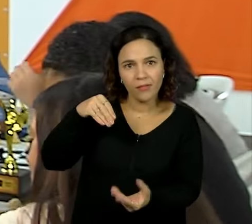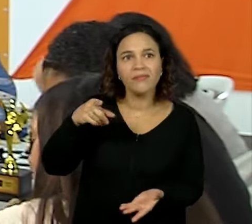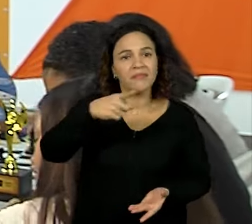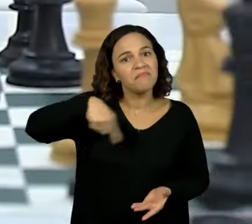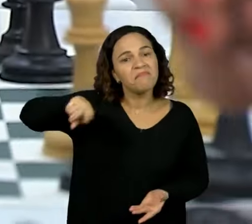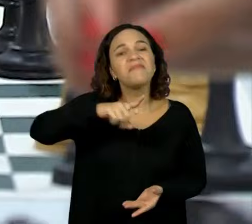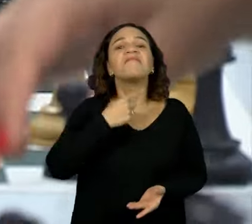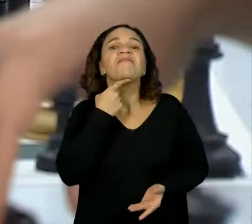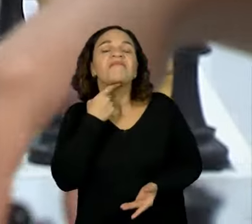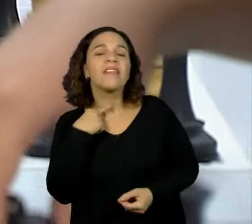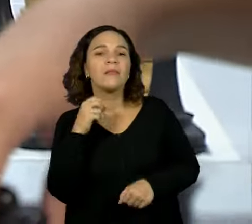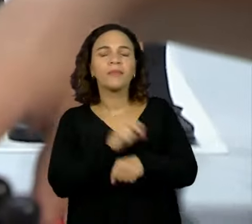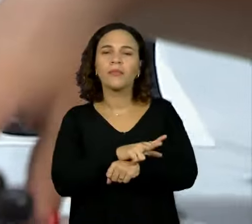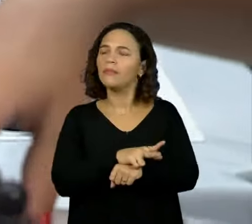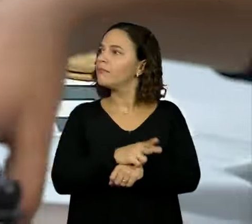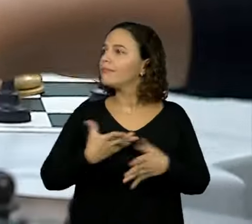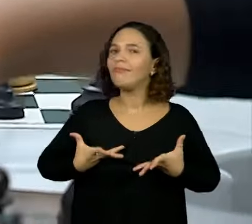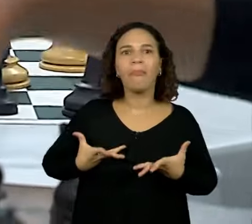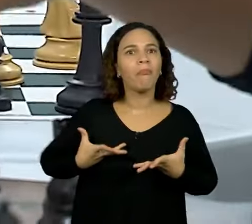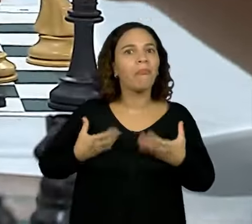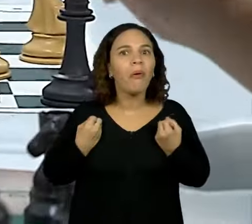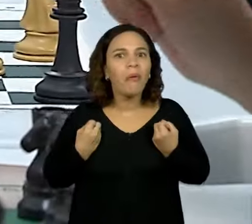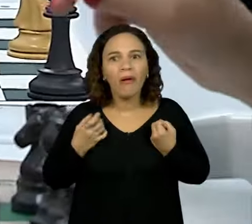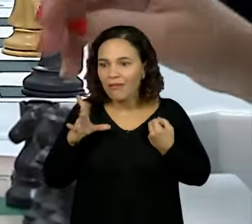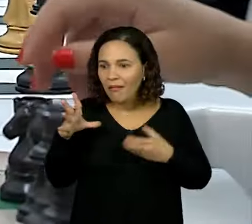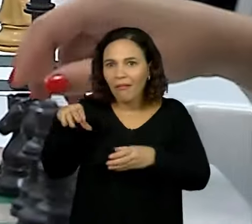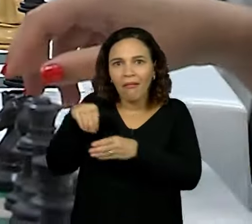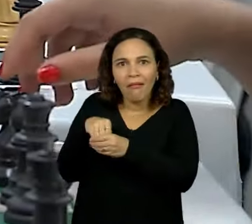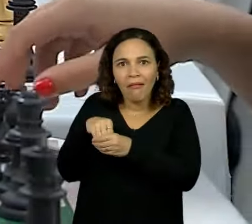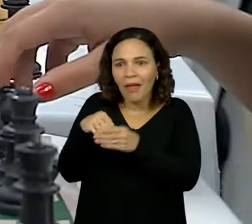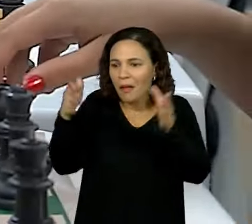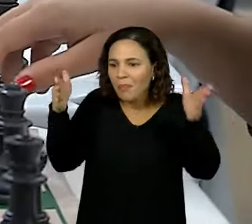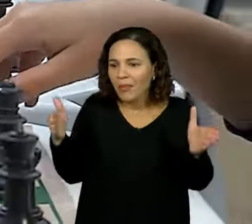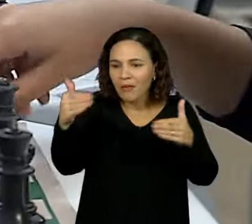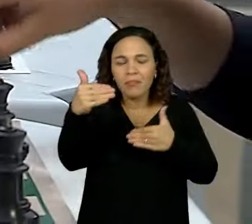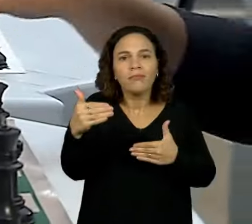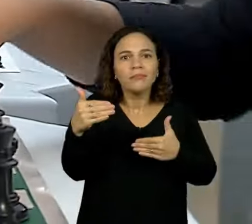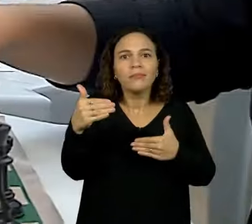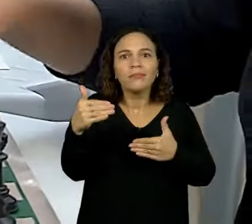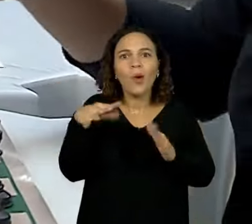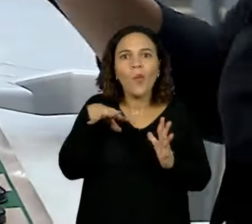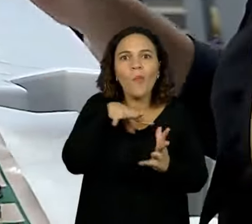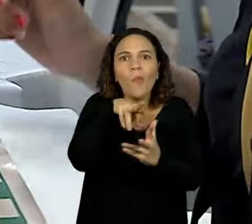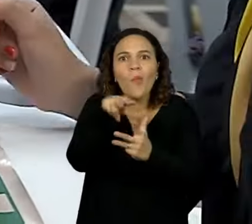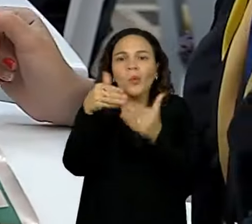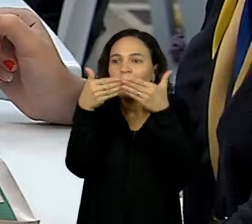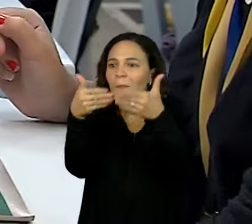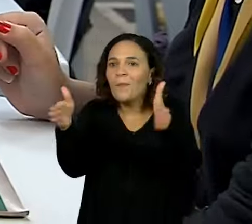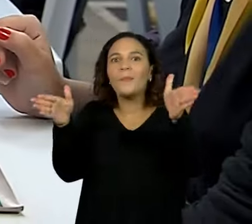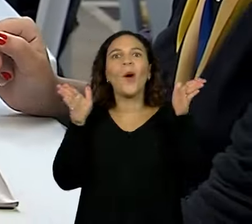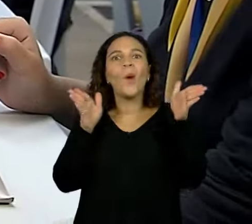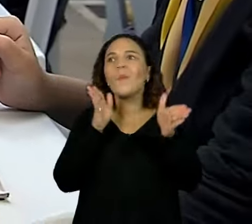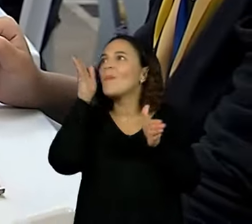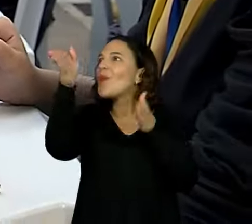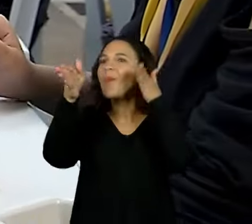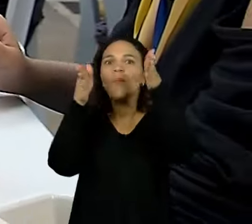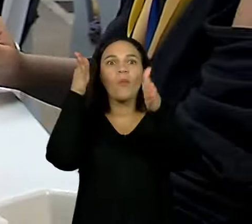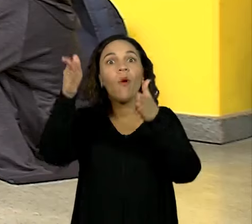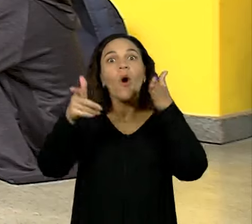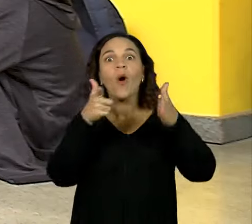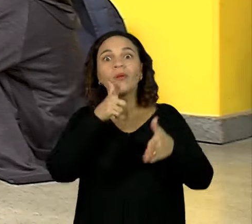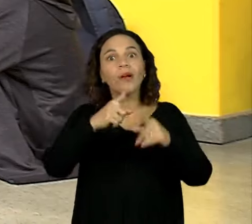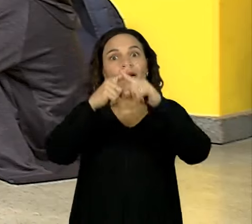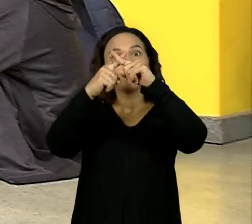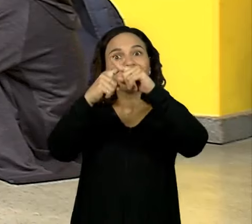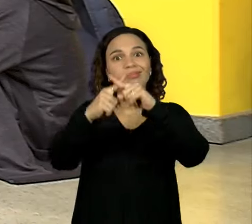de todo mundo. De repente, nós saímos do céu, que eu sempre falo para eles, para o mundo, porque porque nós conseguimos classificar